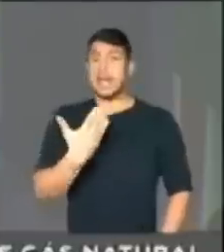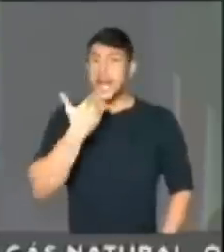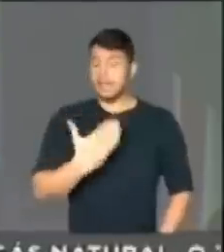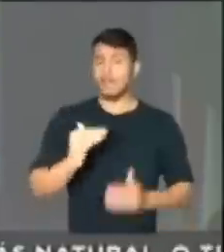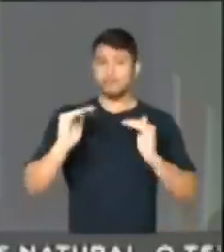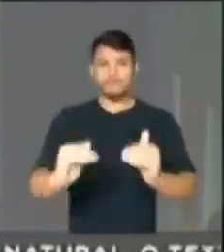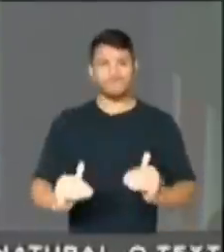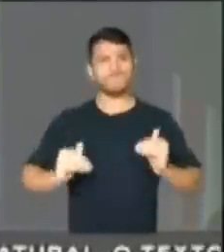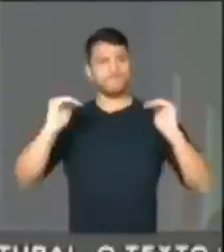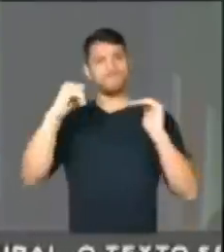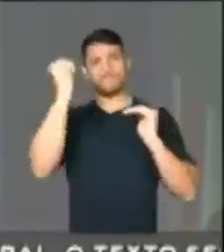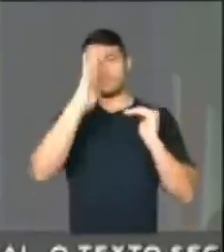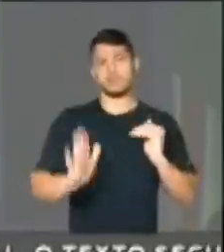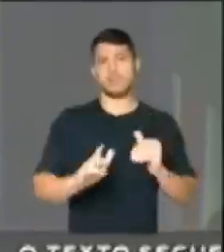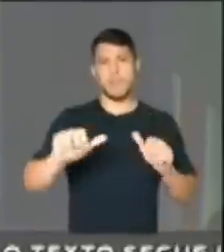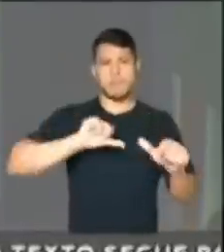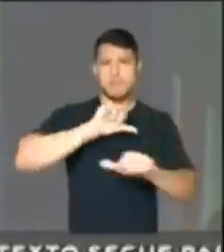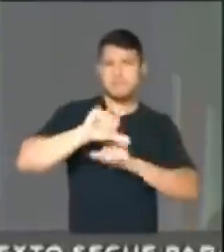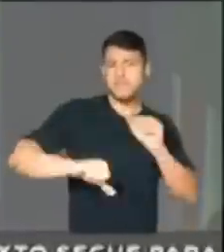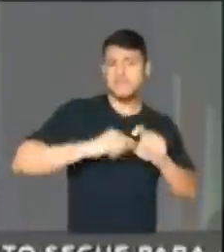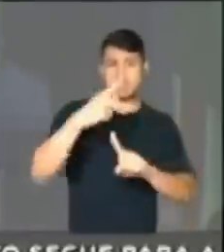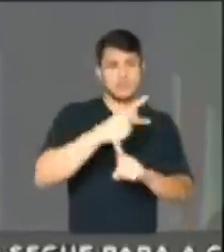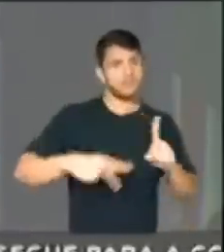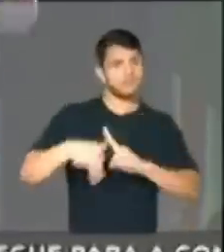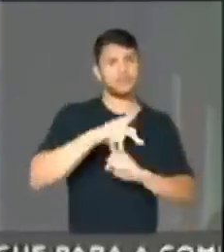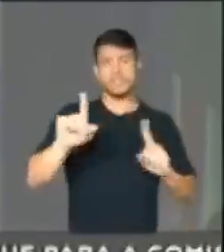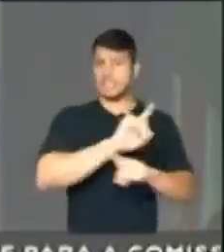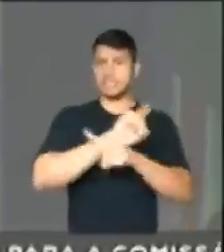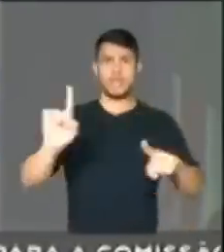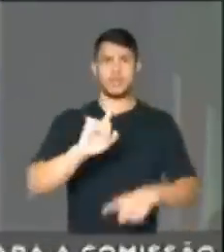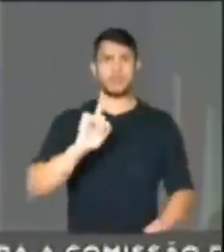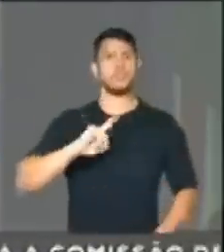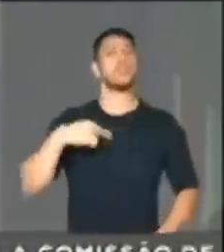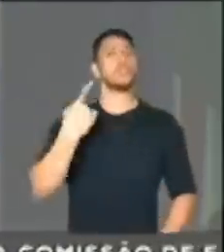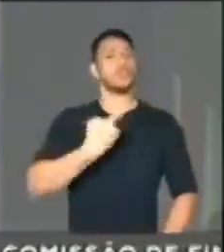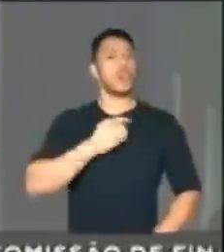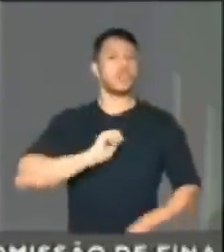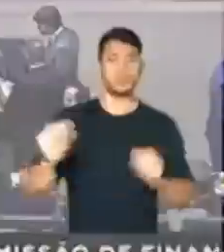Reforma não! O PT unido ao lado do povo mais uma vez.